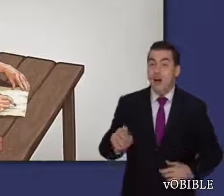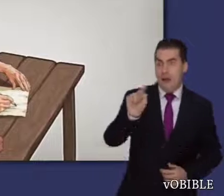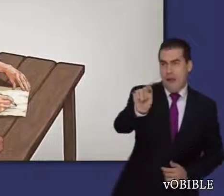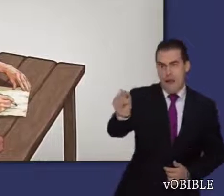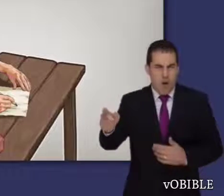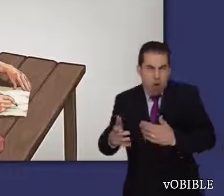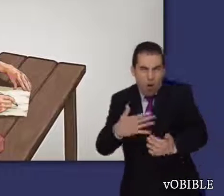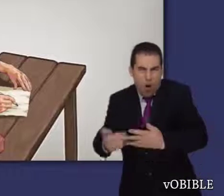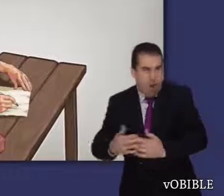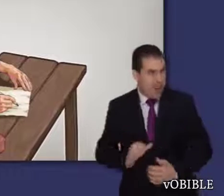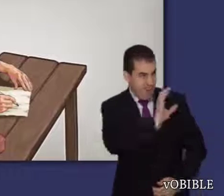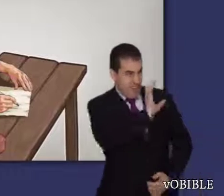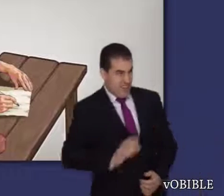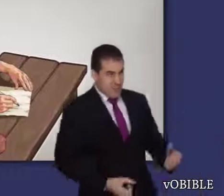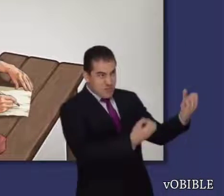dos ensinamentos de Cristo.